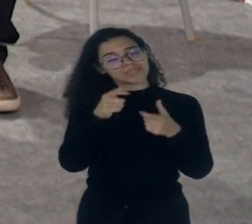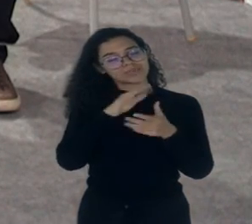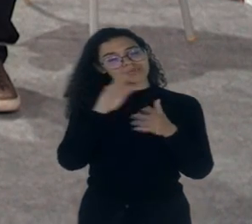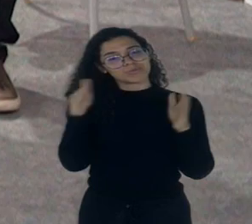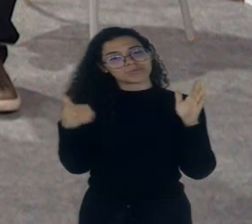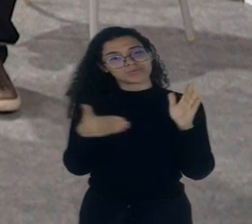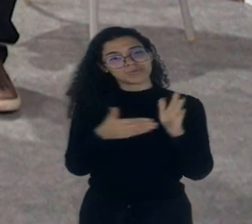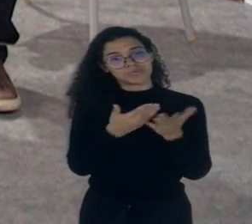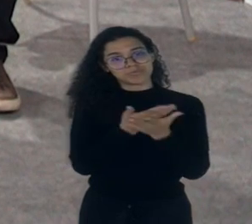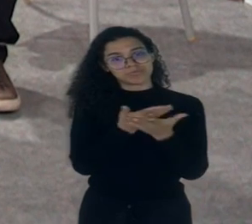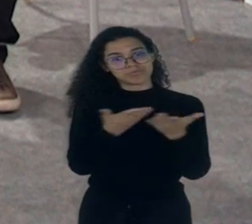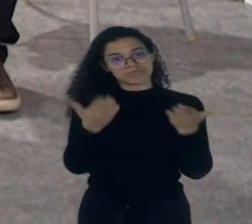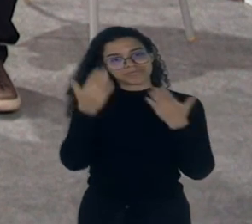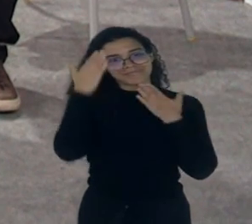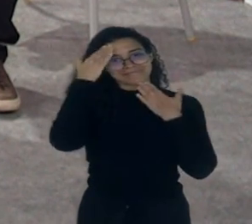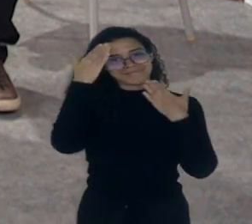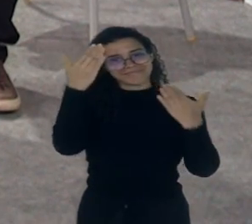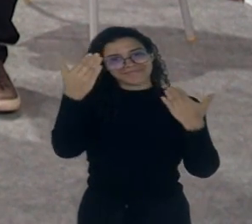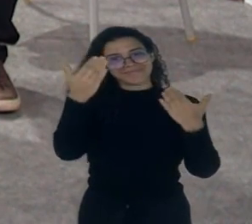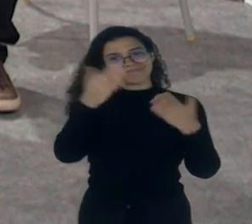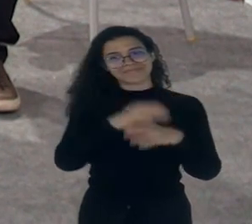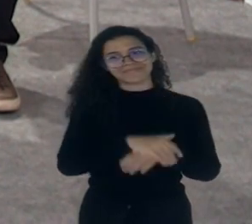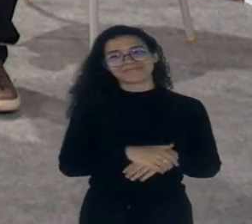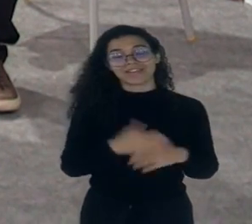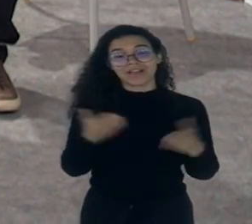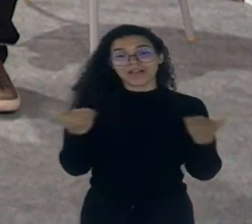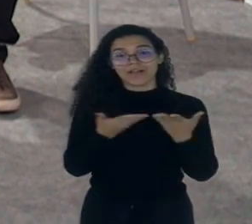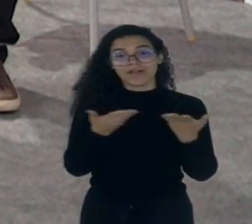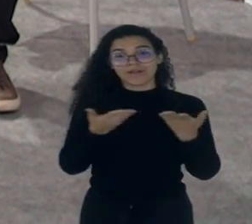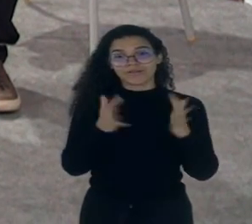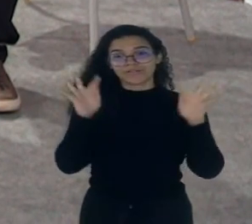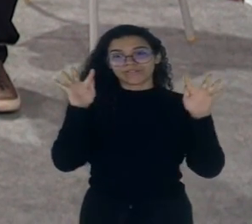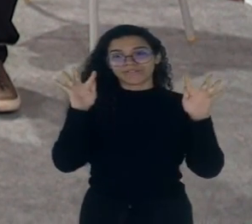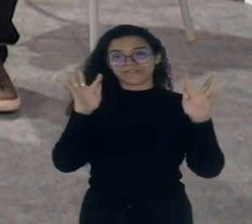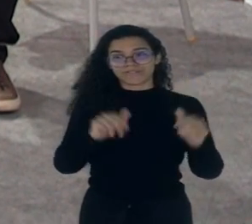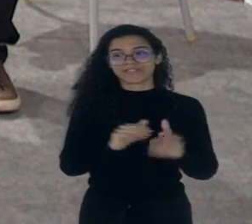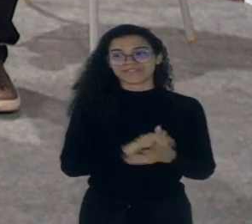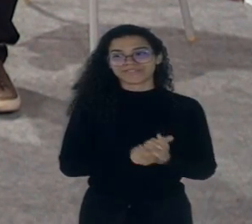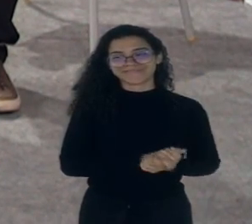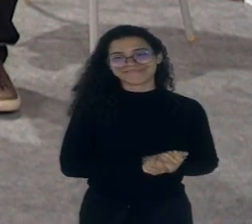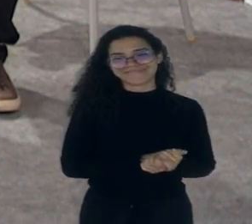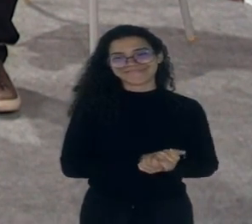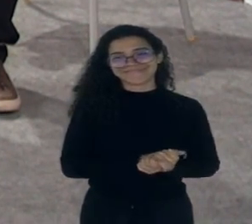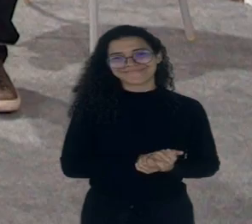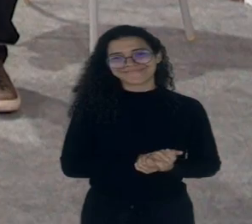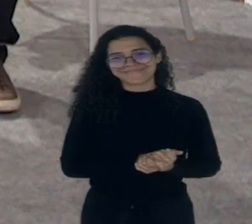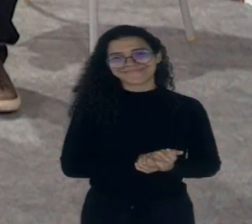de todas. Valeu, pessoal, por hoje é só!